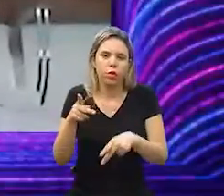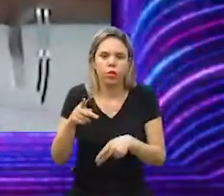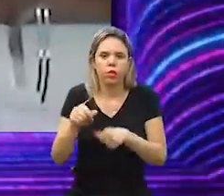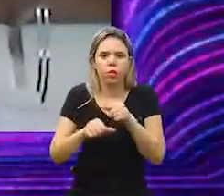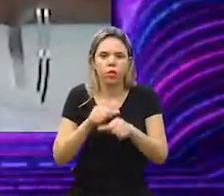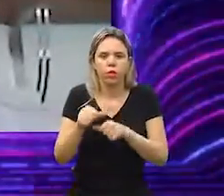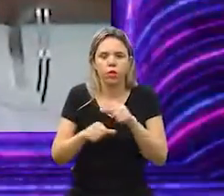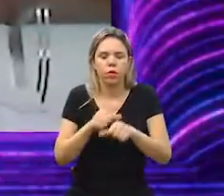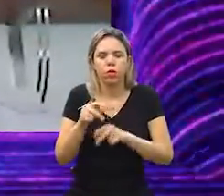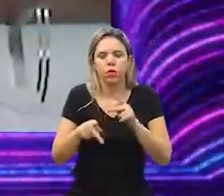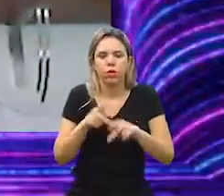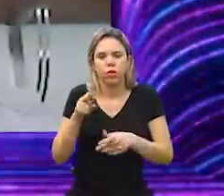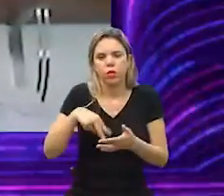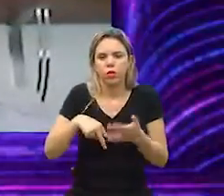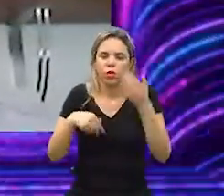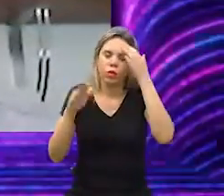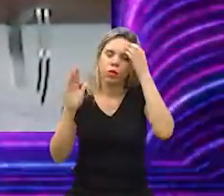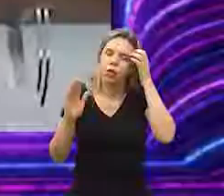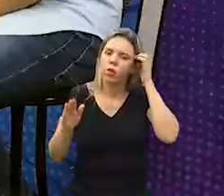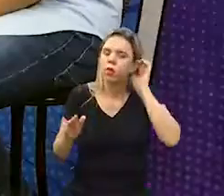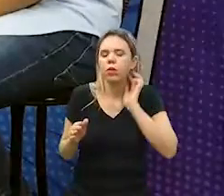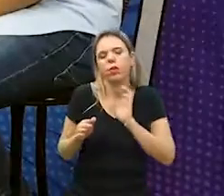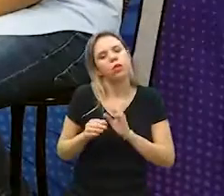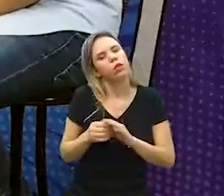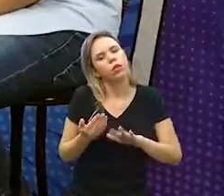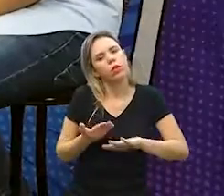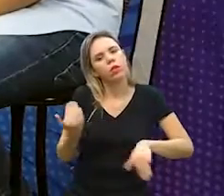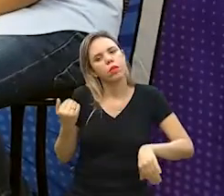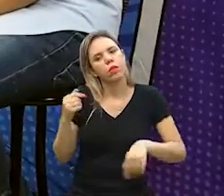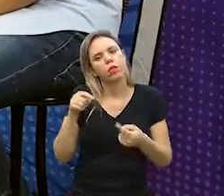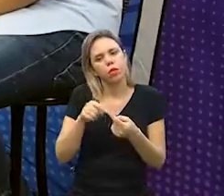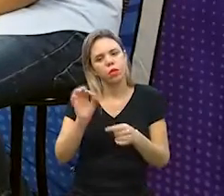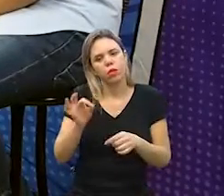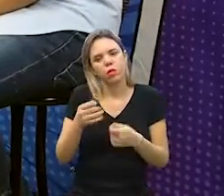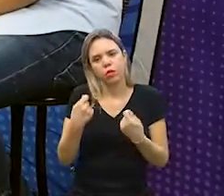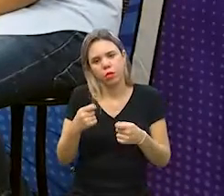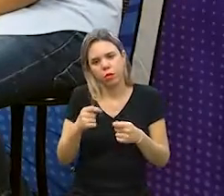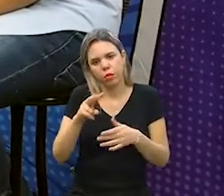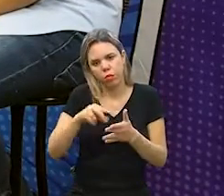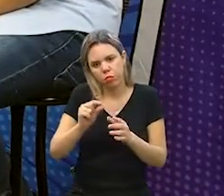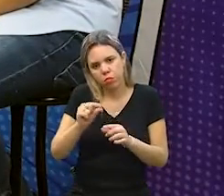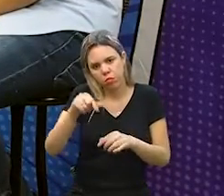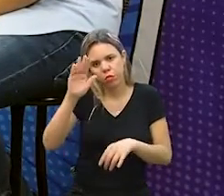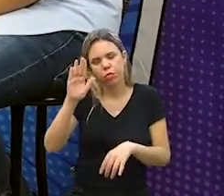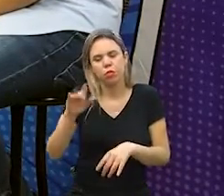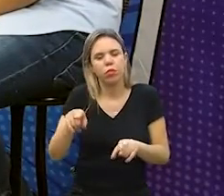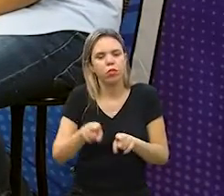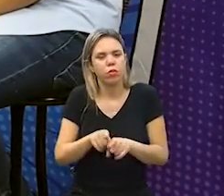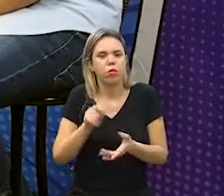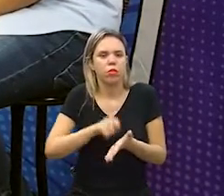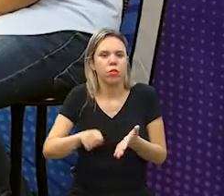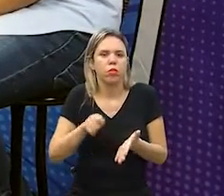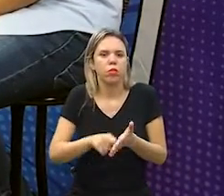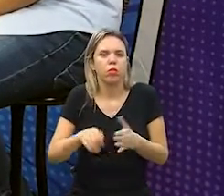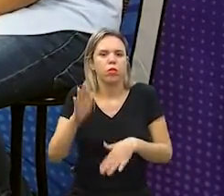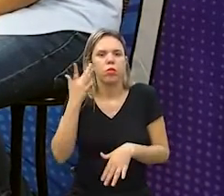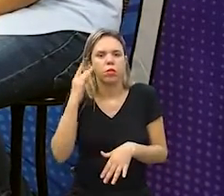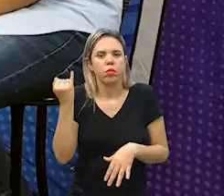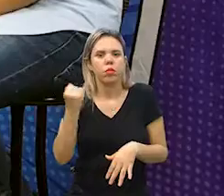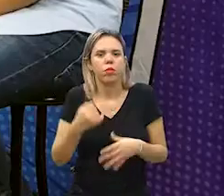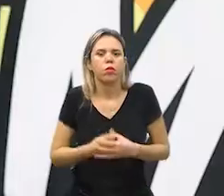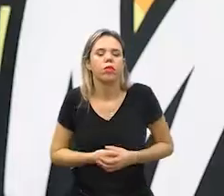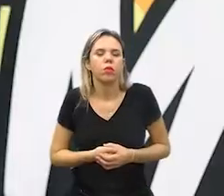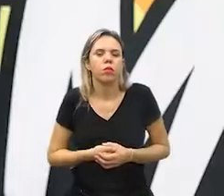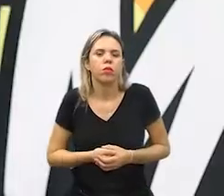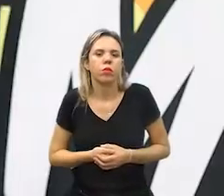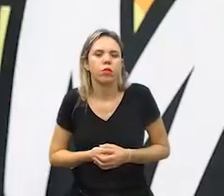se tornando não só um povo que lê um pouco mais, muito longe do ideal, mas que lê um pouquinho mais, como também que escreve mais. Eu acho isso